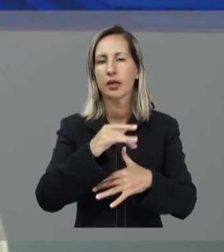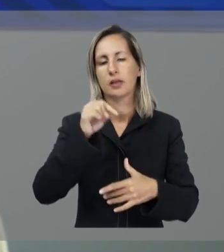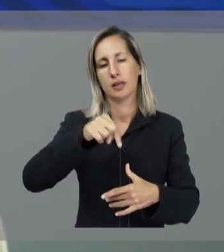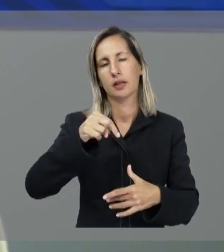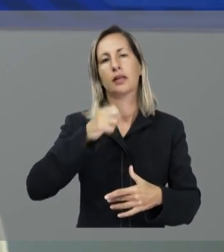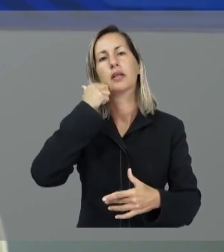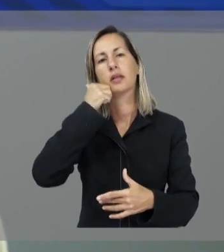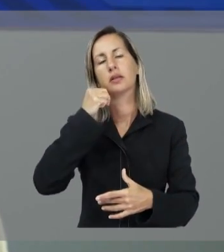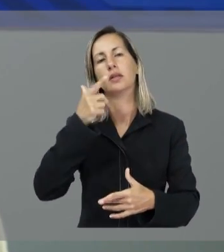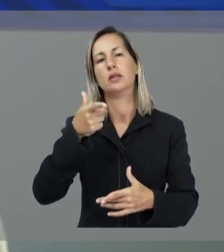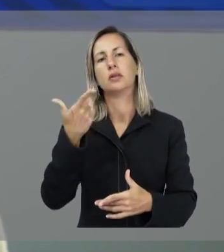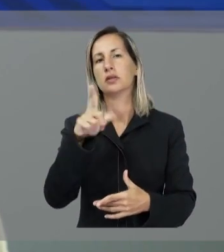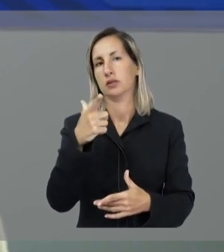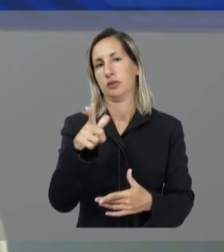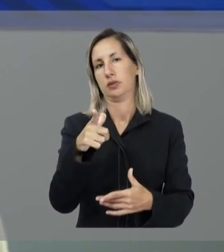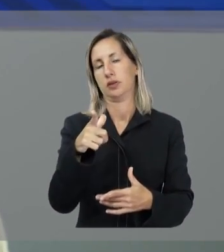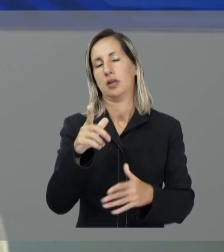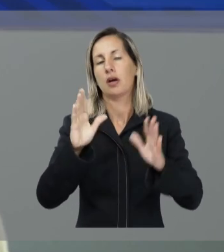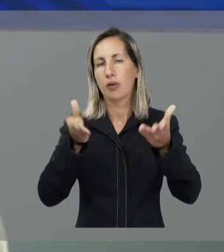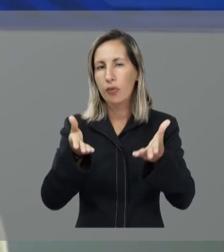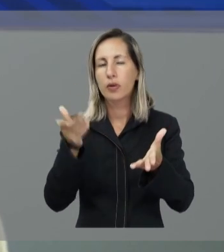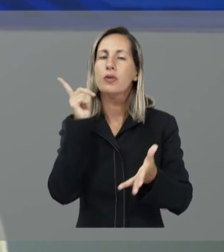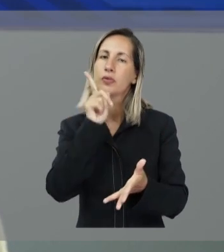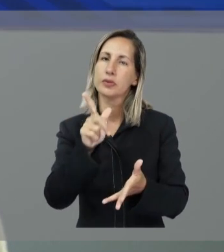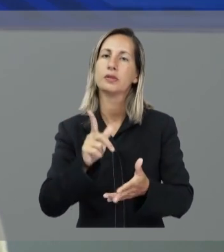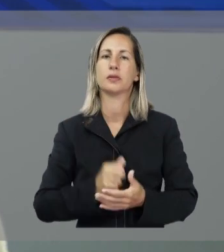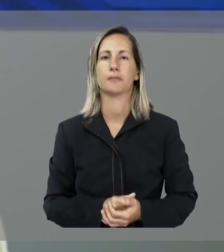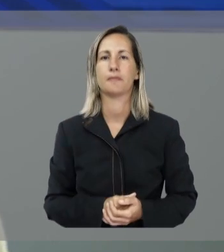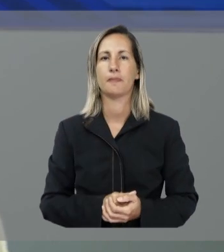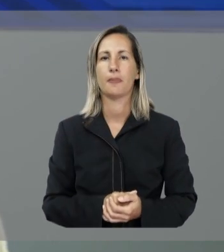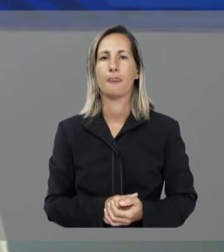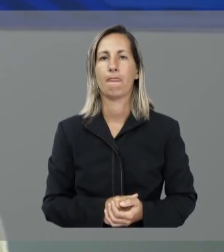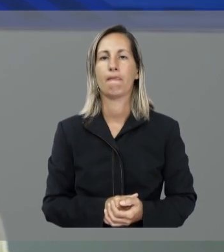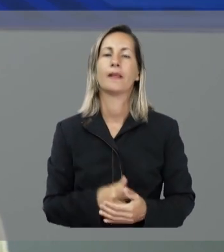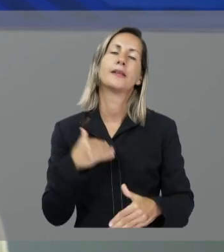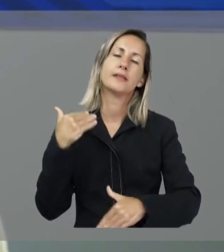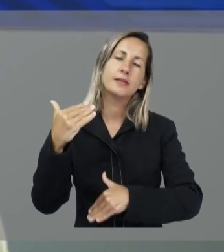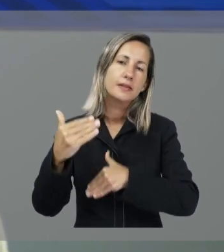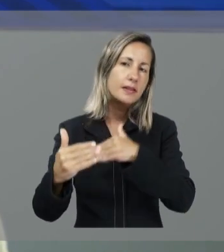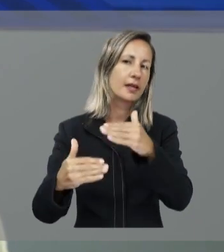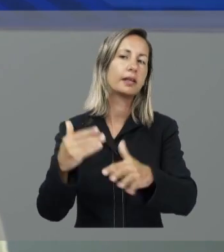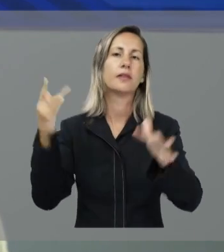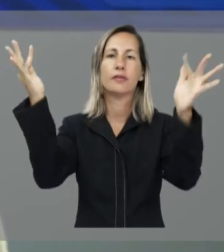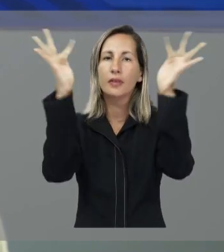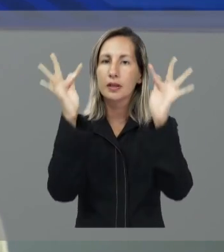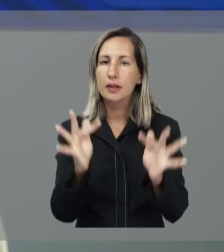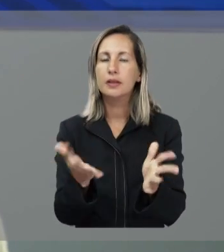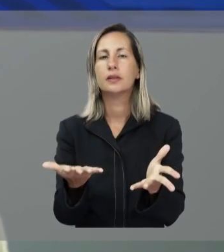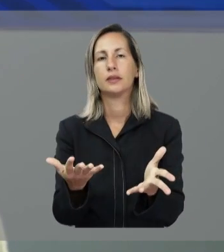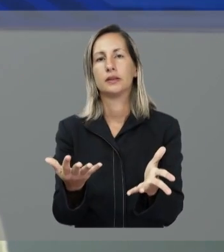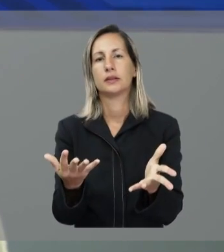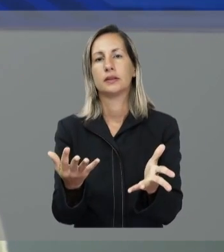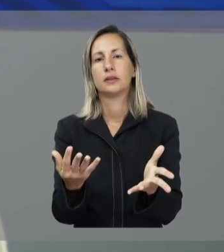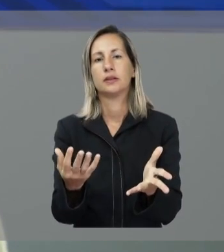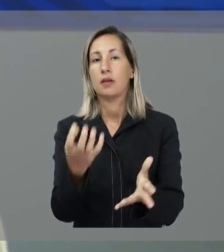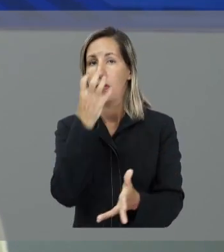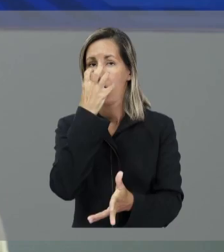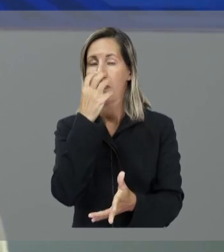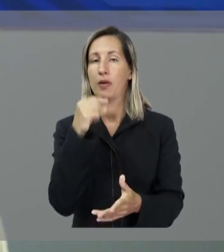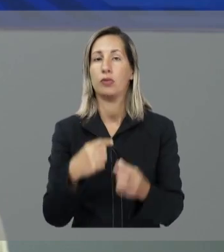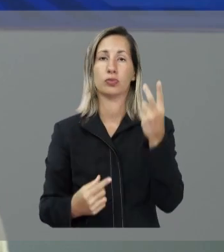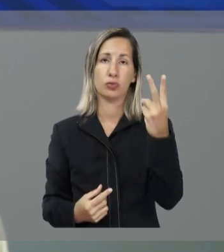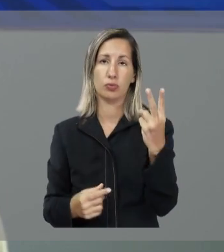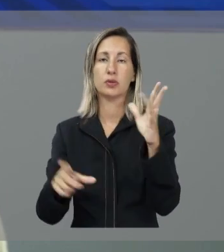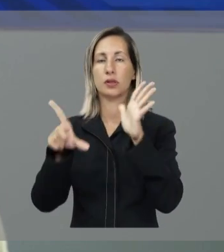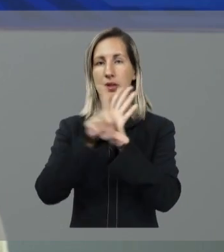aqui em Natal a gente não tinha essa estruturação e agora a gente consegue fazer. Então, a gente segue muito feliz. Na causa animal, eu tenho